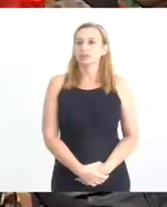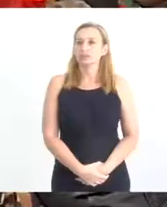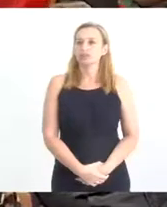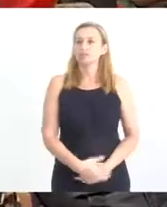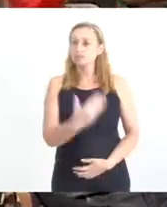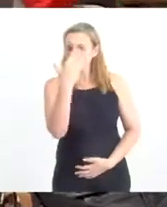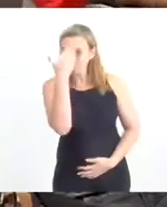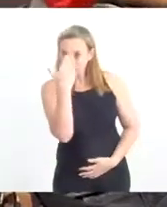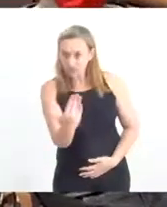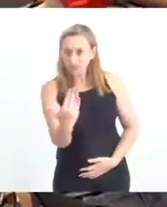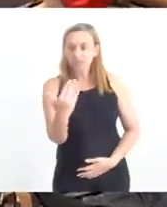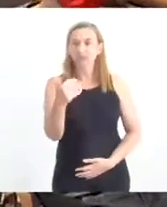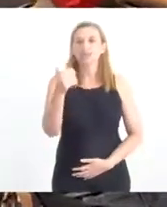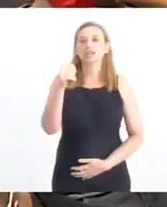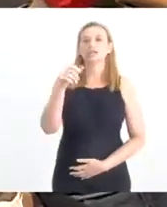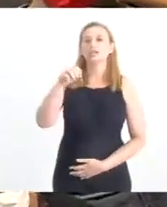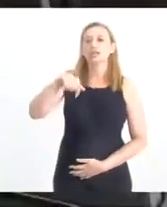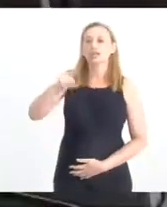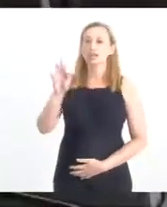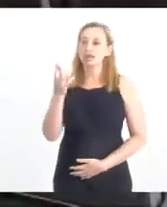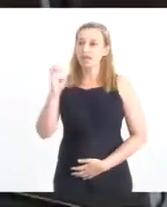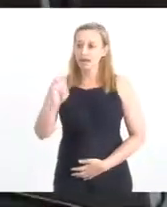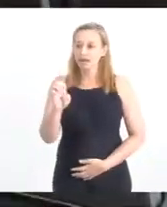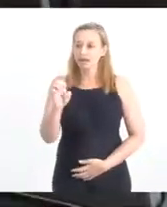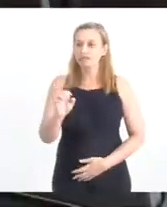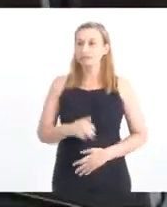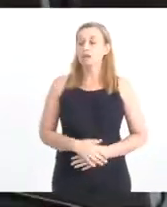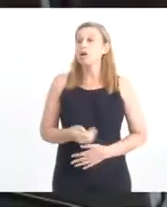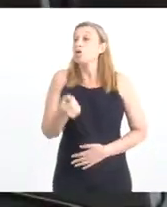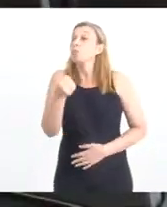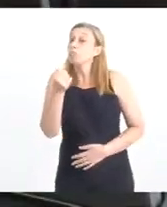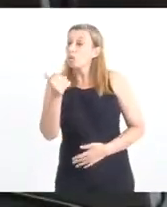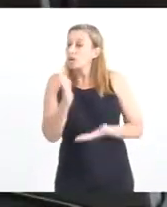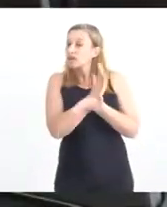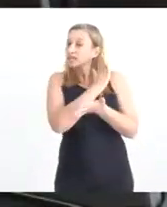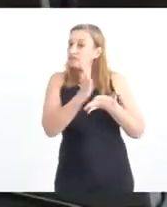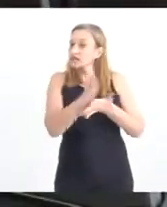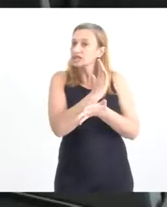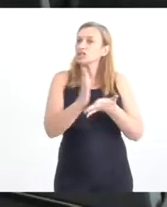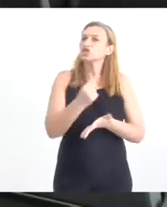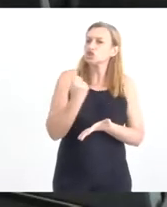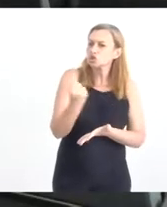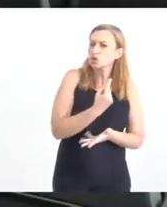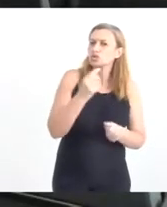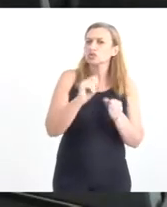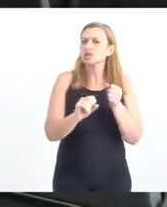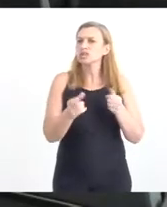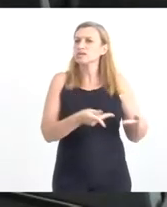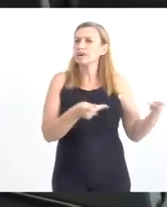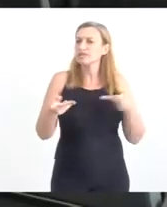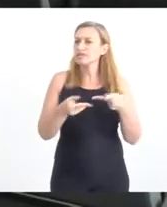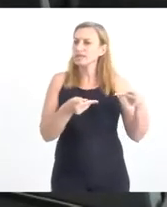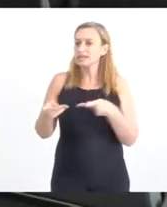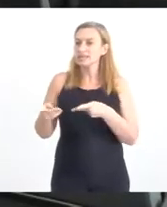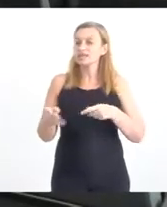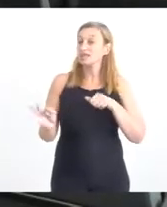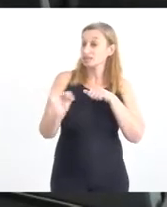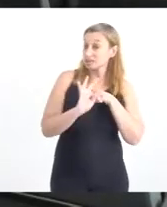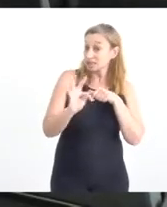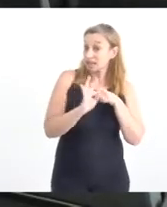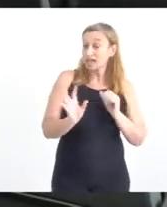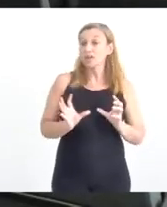é muito obrigada senhor Guilherme não foram poucas as vezes que nós fizemos as visitas técnicas